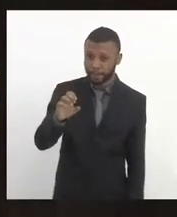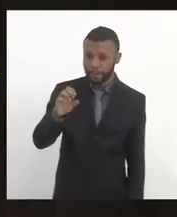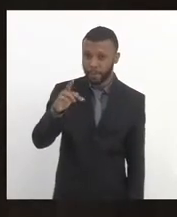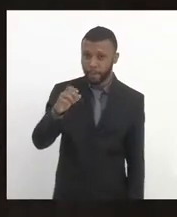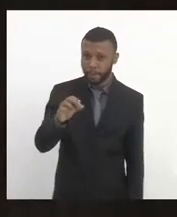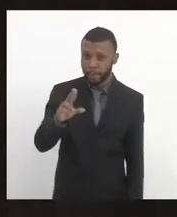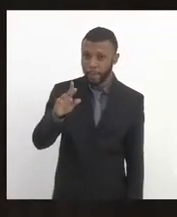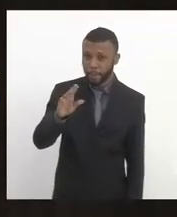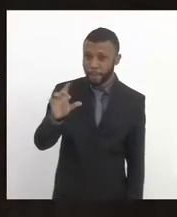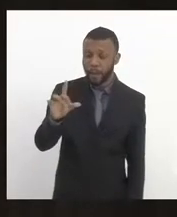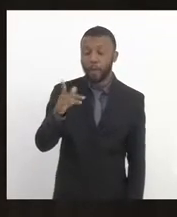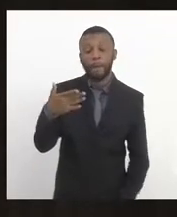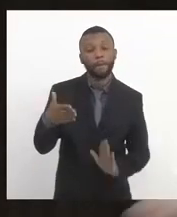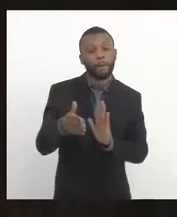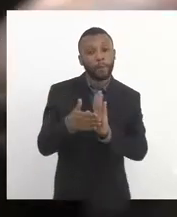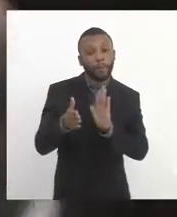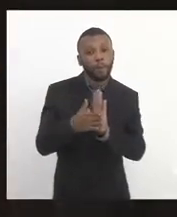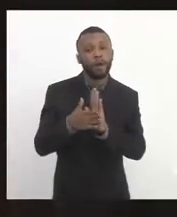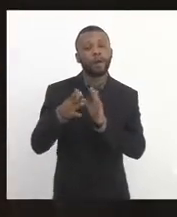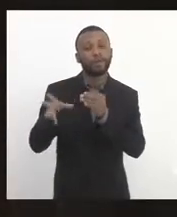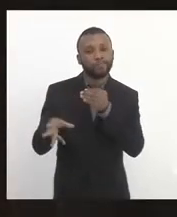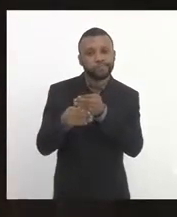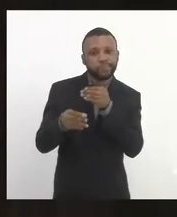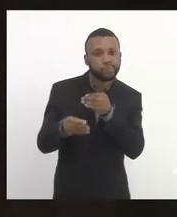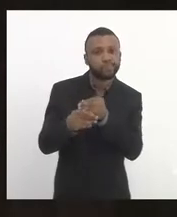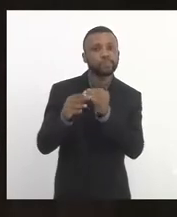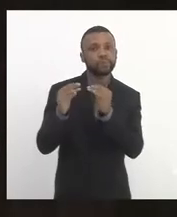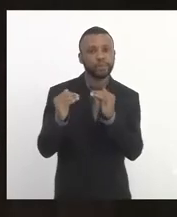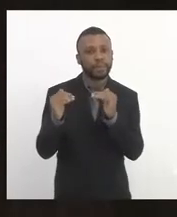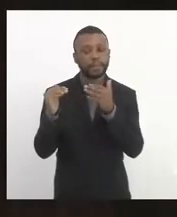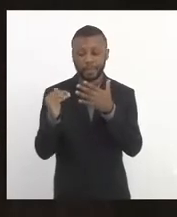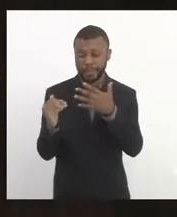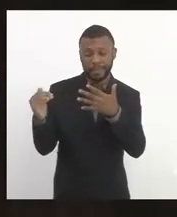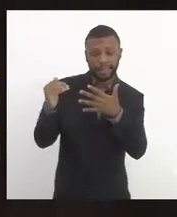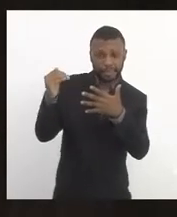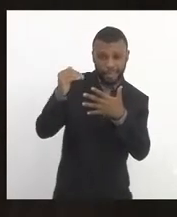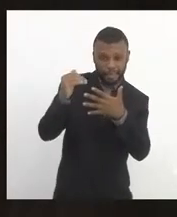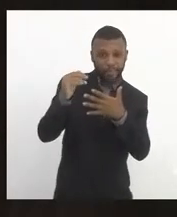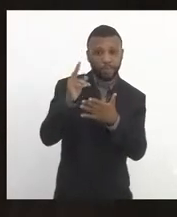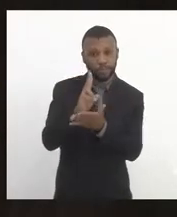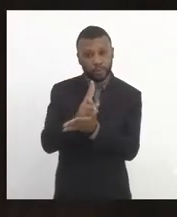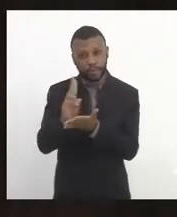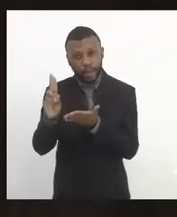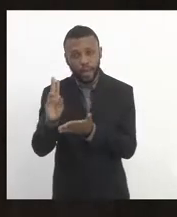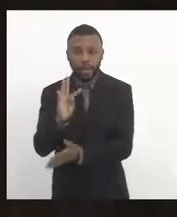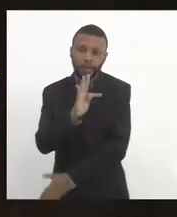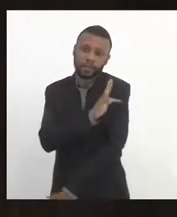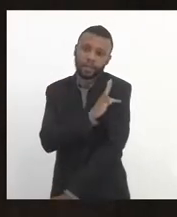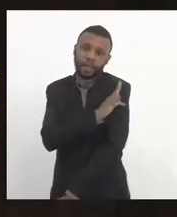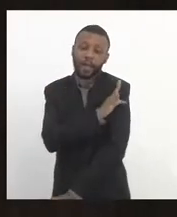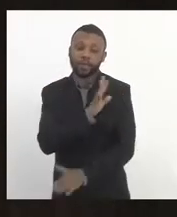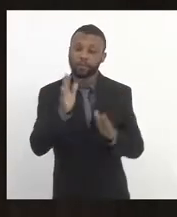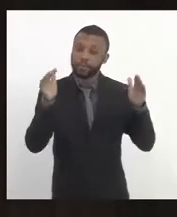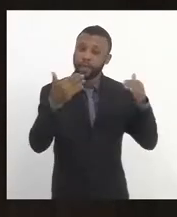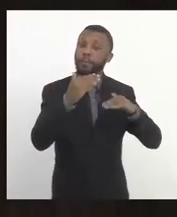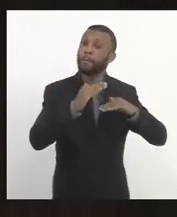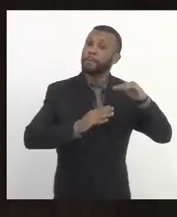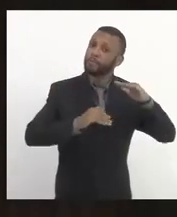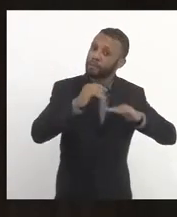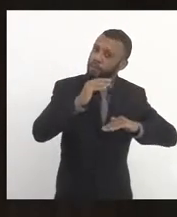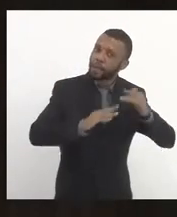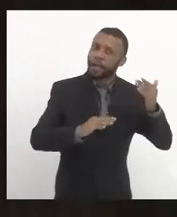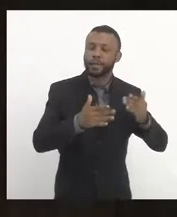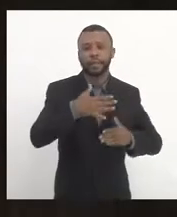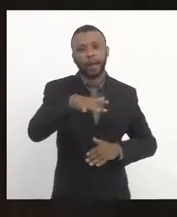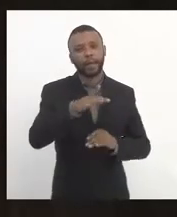tanto em nível universitário quanto em nível técnico, para profissionais da área da segurança pública, ou seja, um